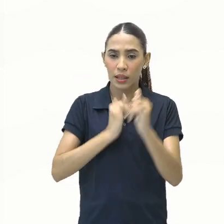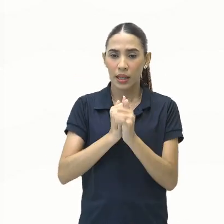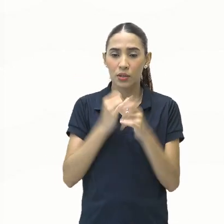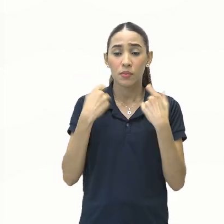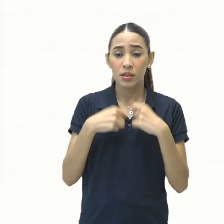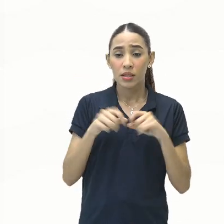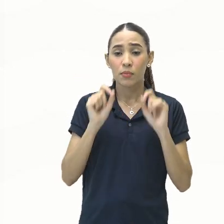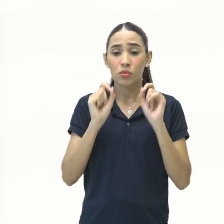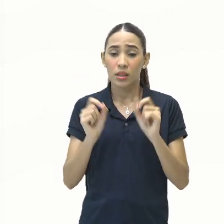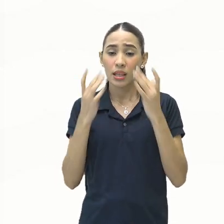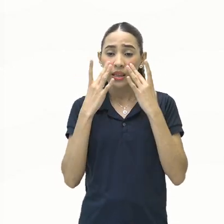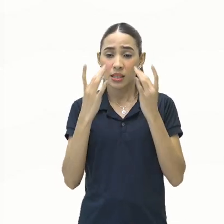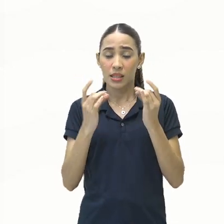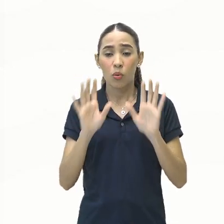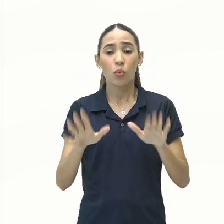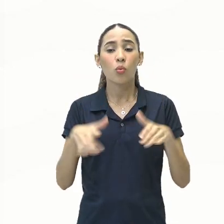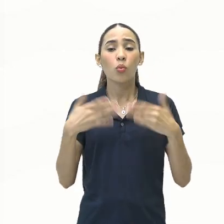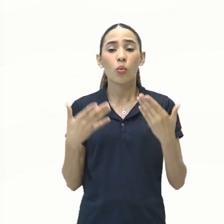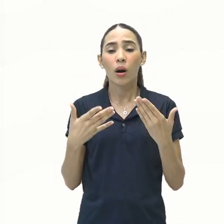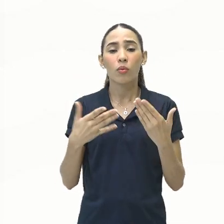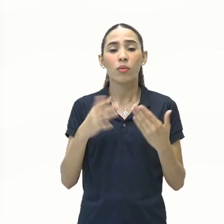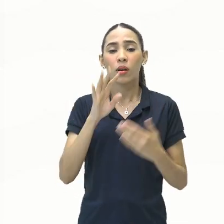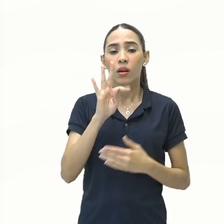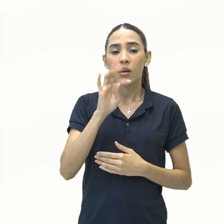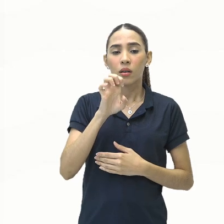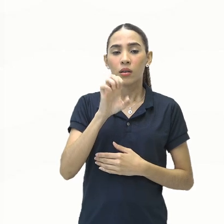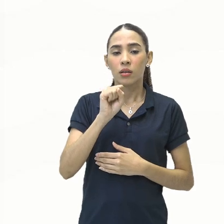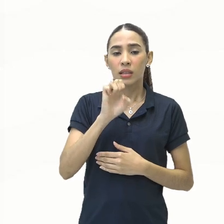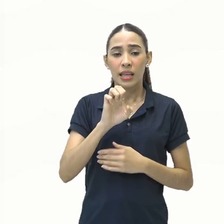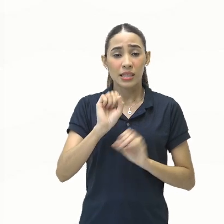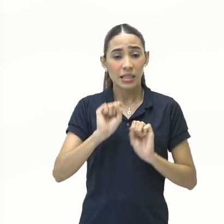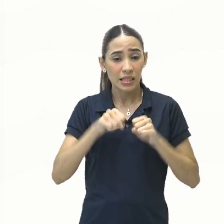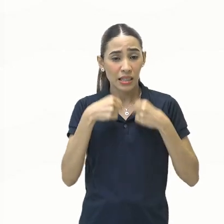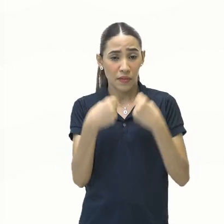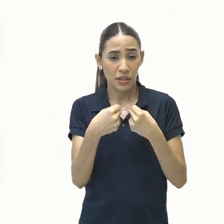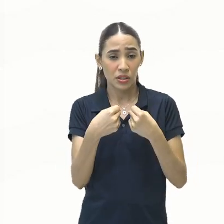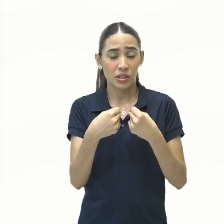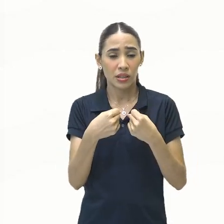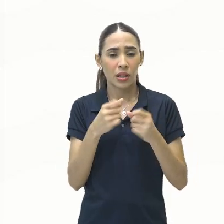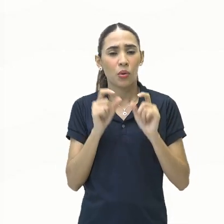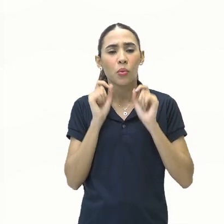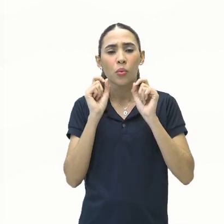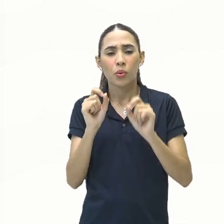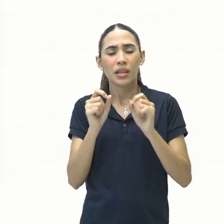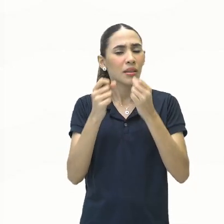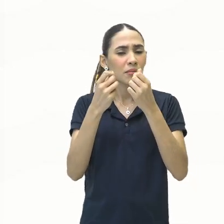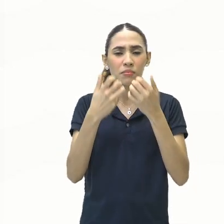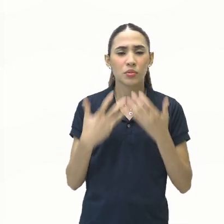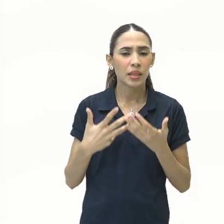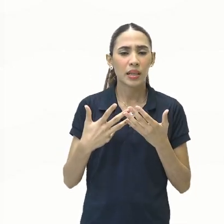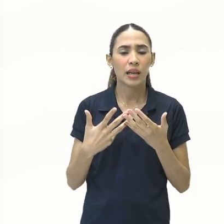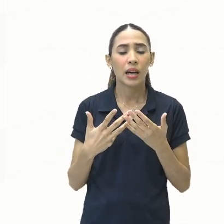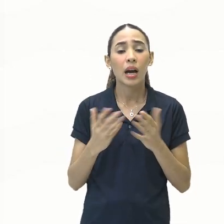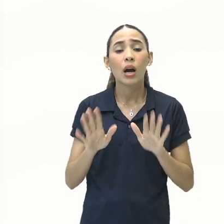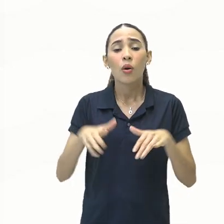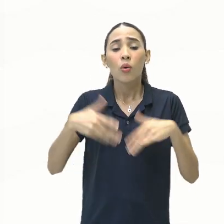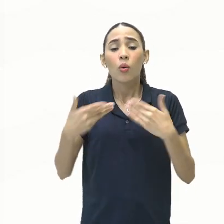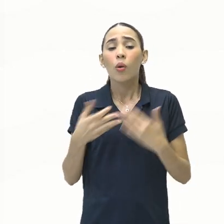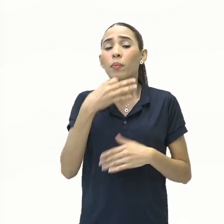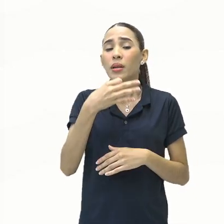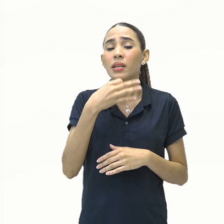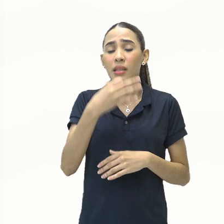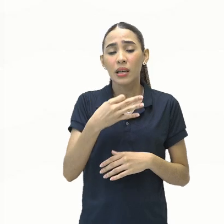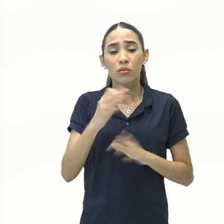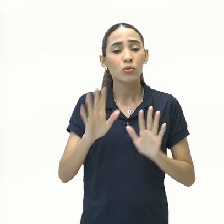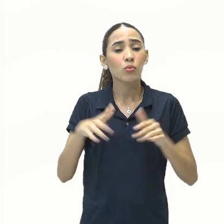precisamos observar qual é a tese que vai ser defendida. Isso mesmo, a tese. O que ele quis, então? Qual é o ponto de vista do Matheus?